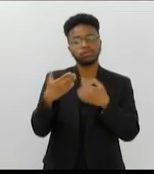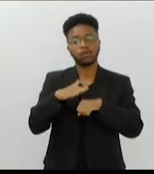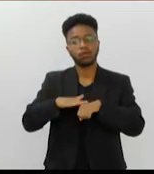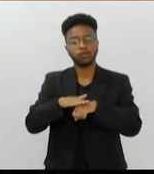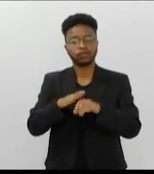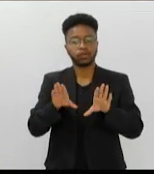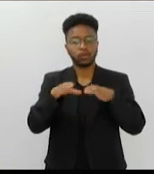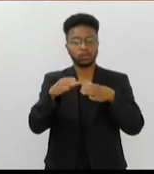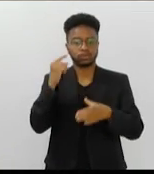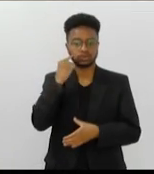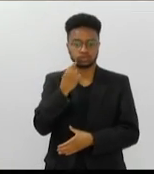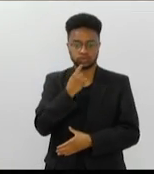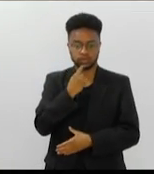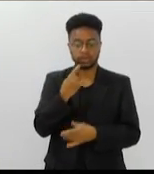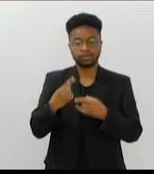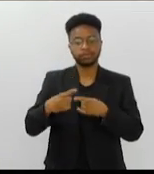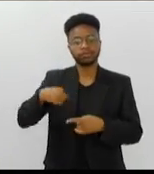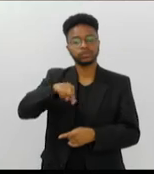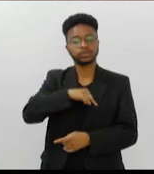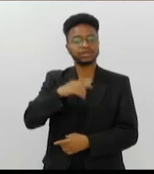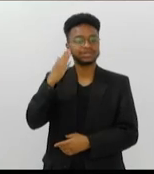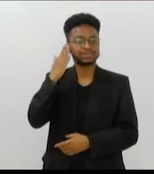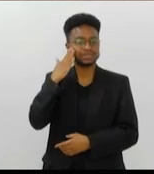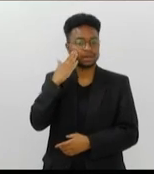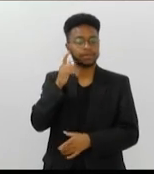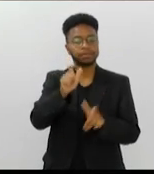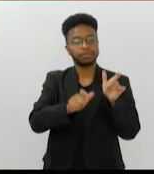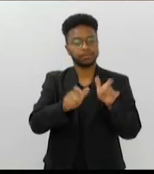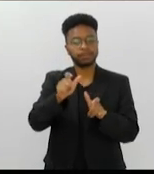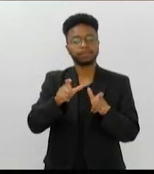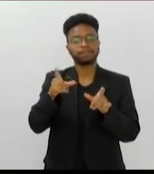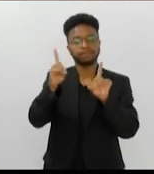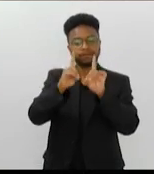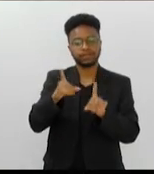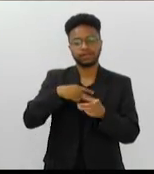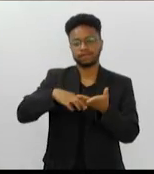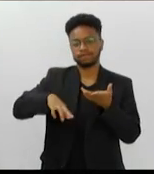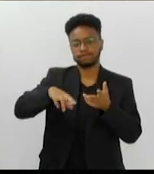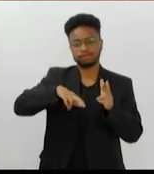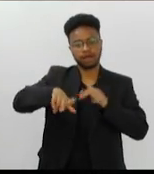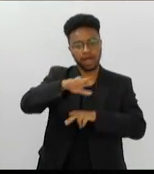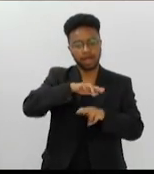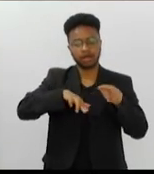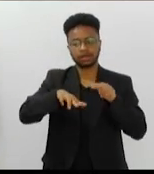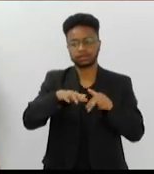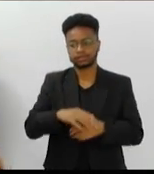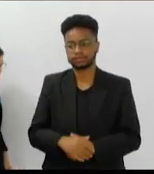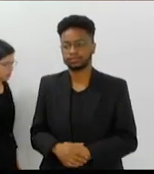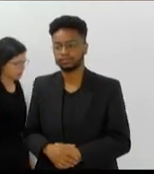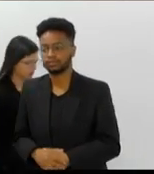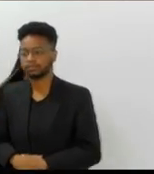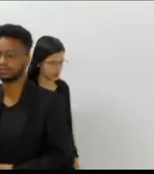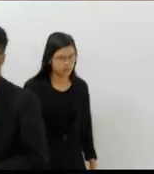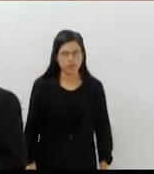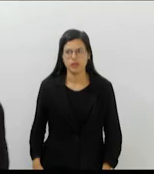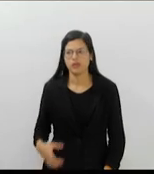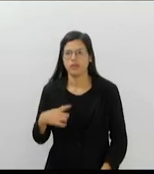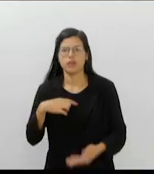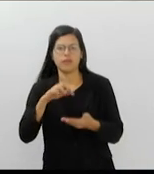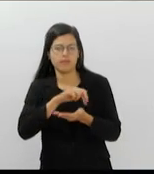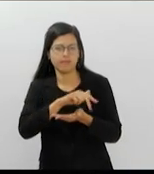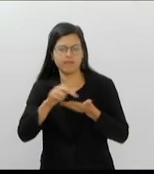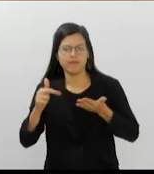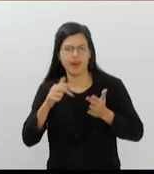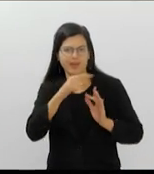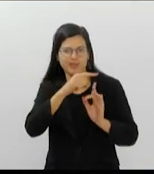essa comunidade. A gente sabe que as deficiências são múltiplas, né, e tem várias, né, níveis de